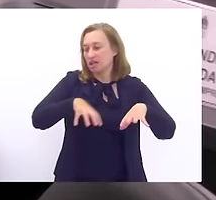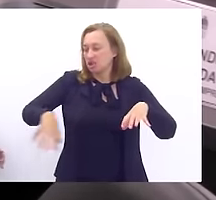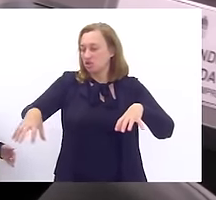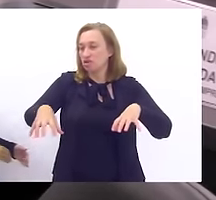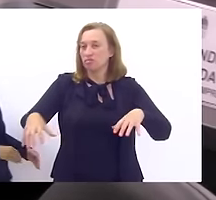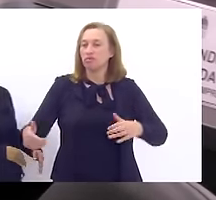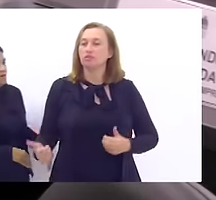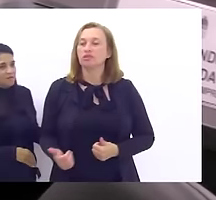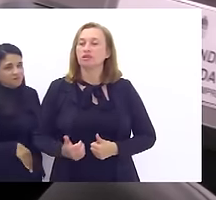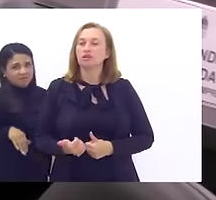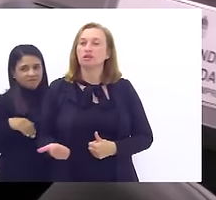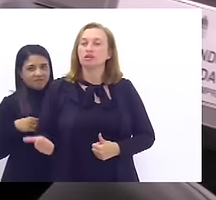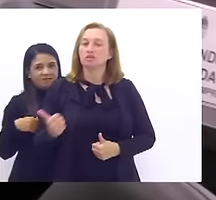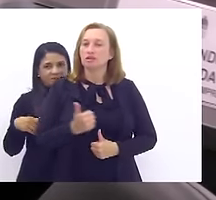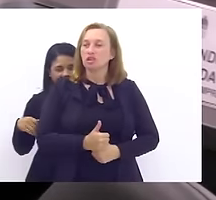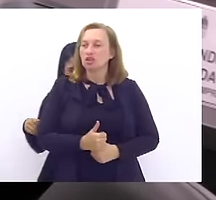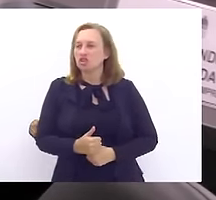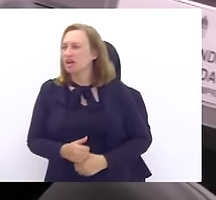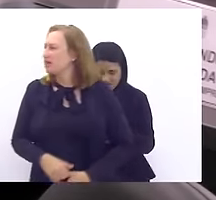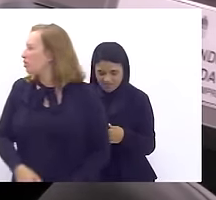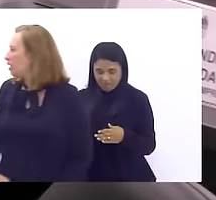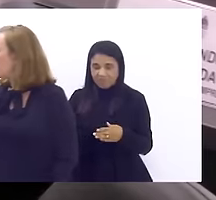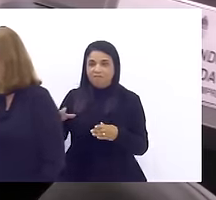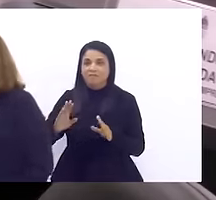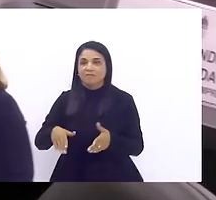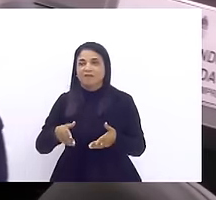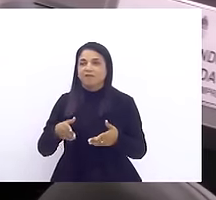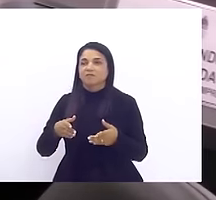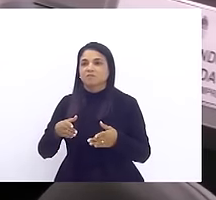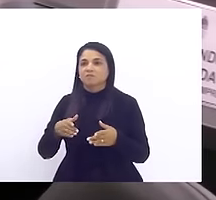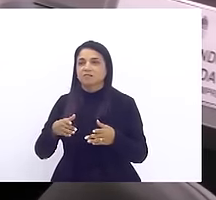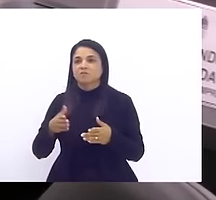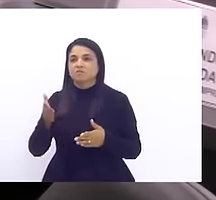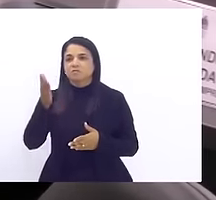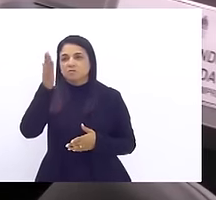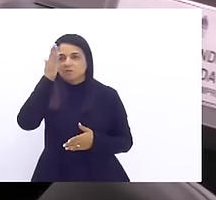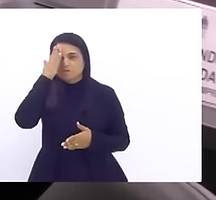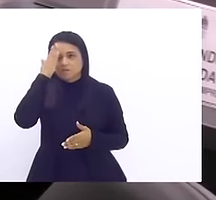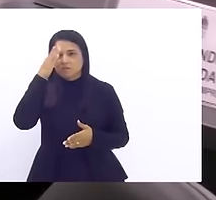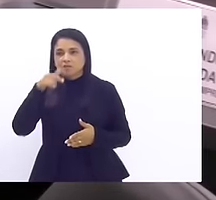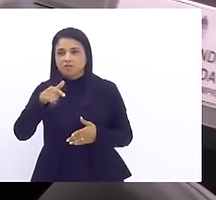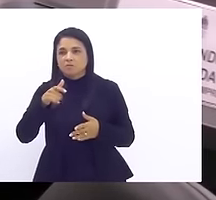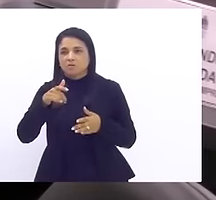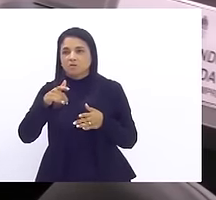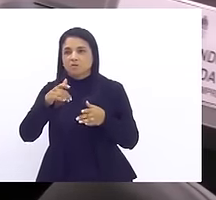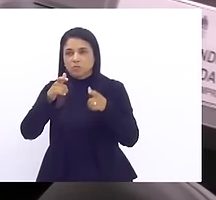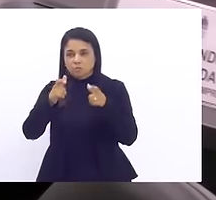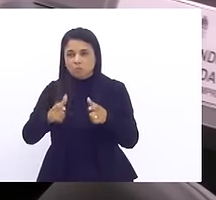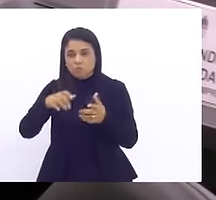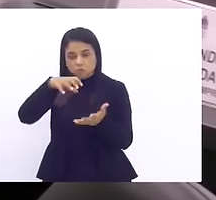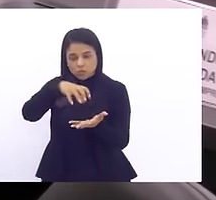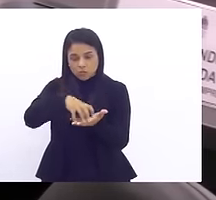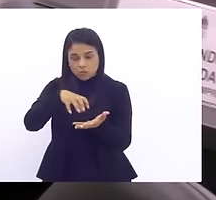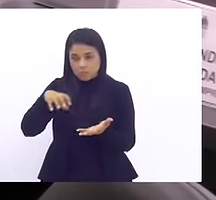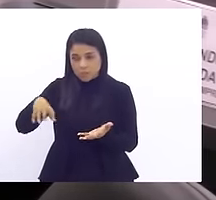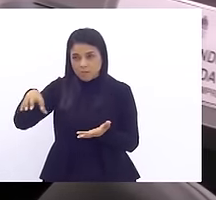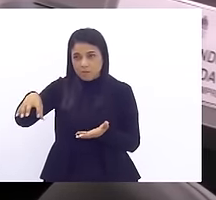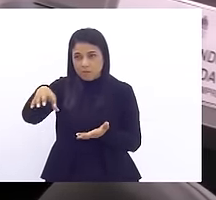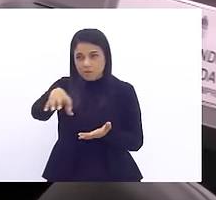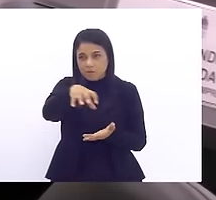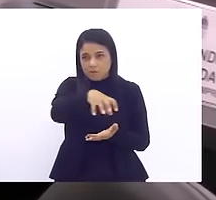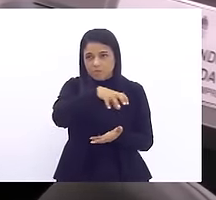até até previsão legal até orçamentária você não vai ter um posto em cada local é igual